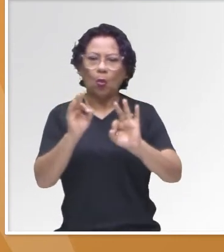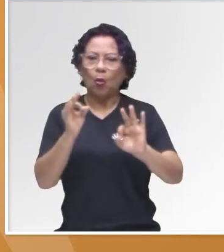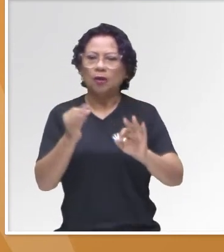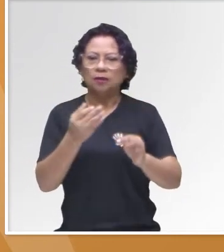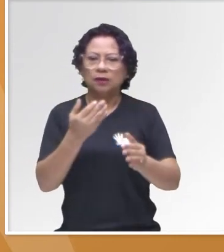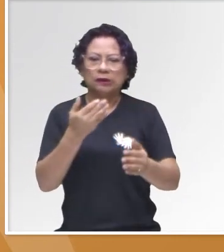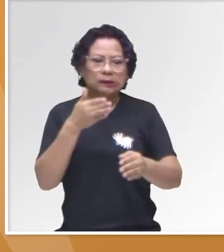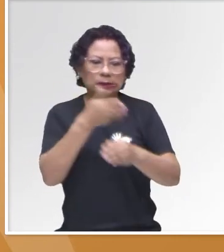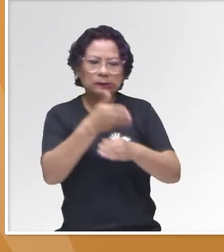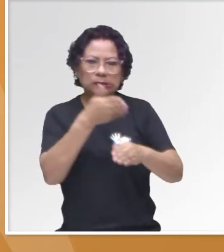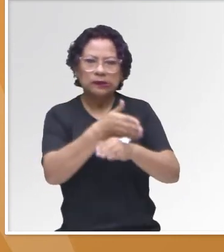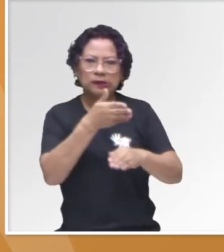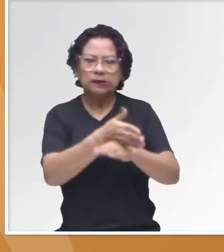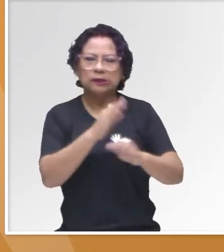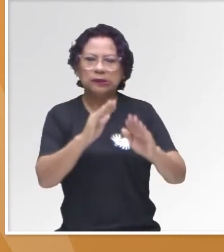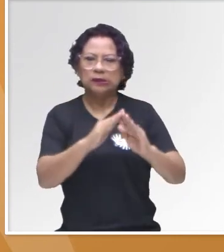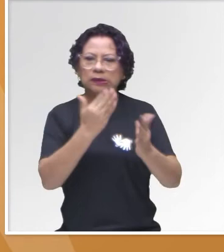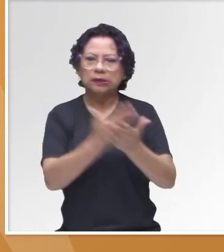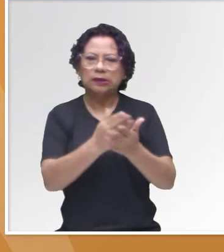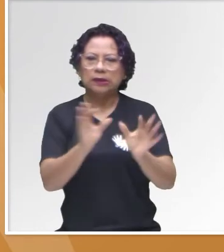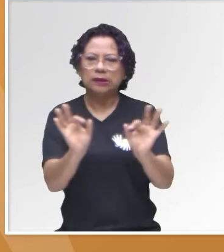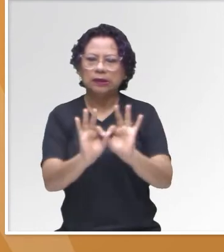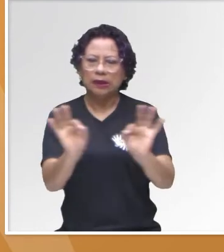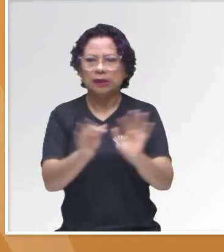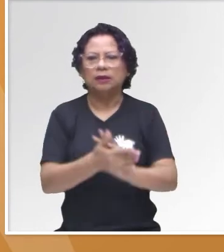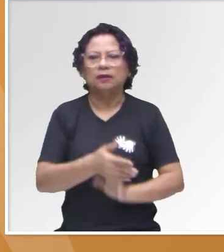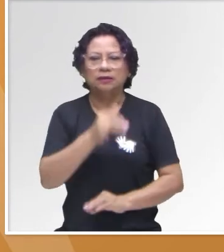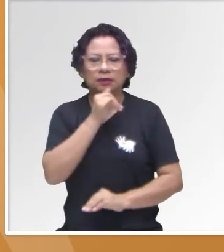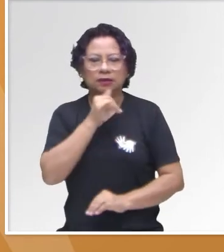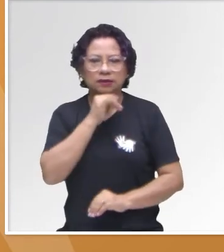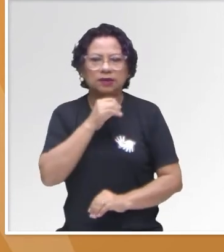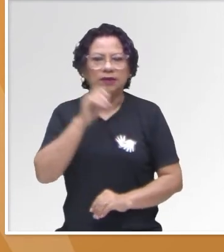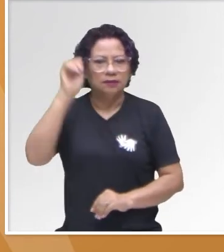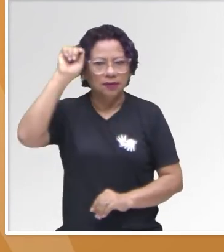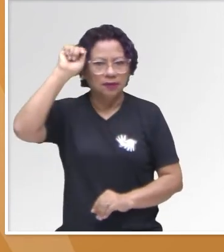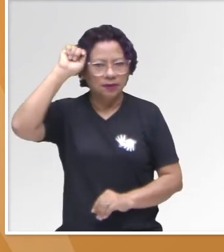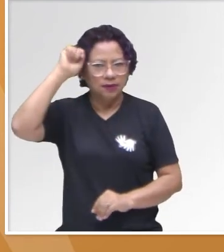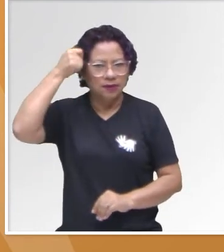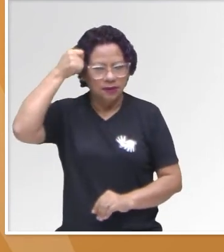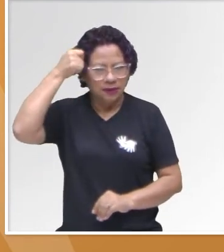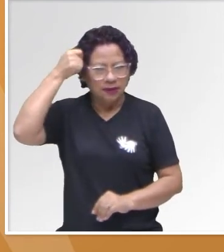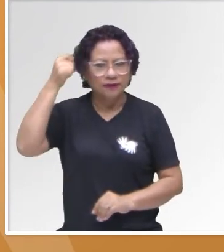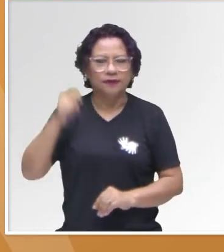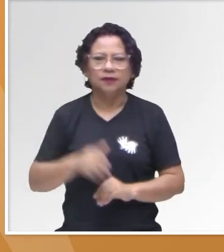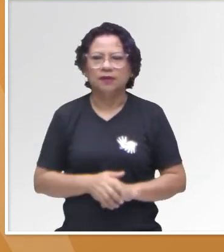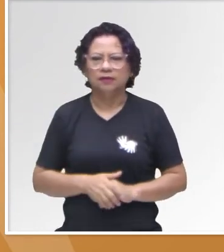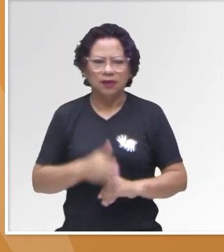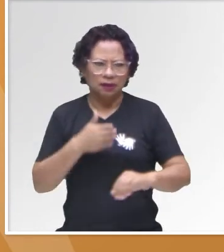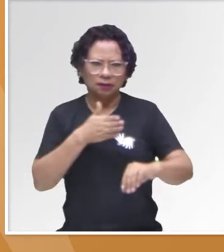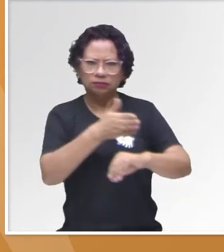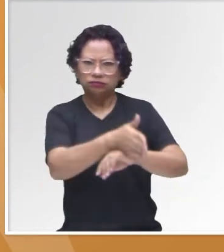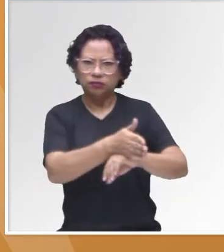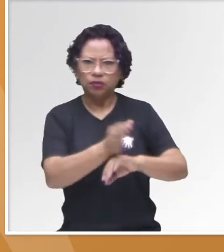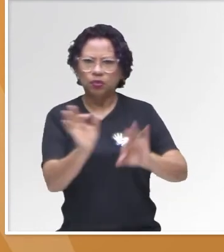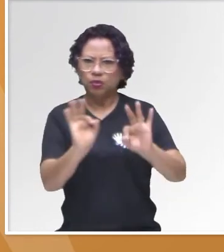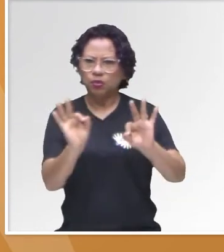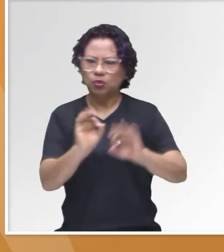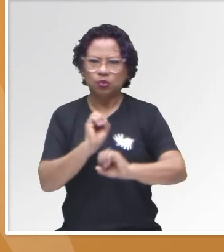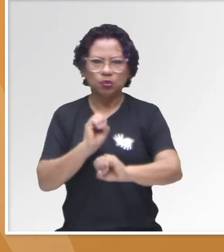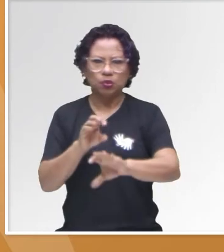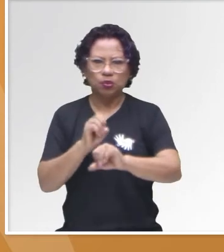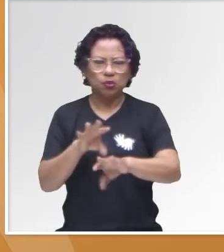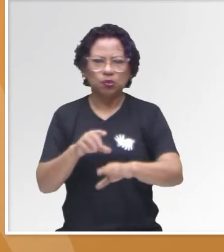ali a situação de muitos países do continente africano que eles não têm acesso à educação, né? Não têm